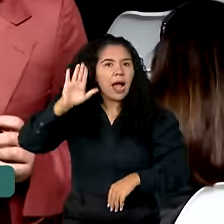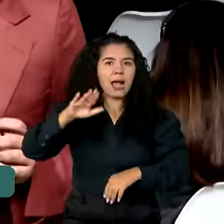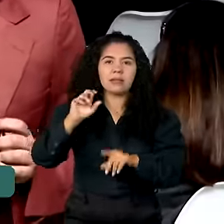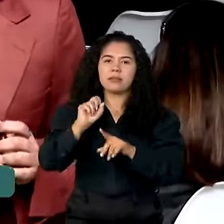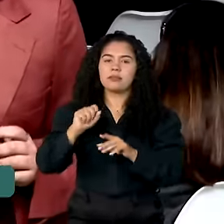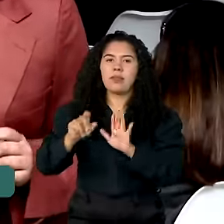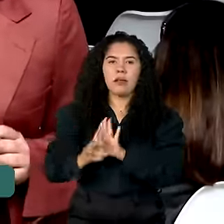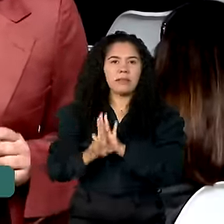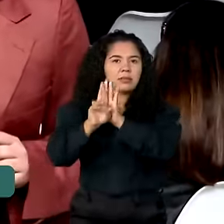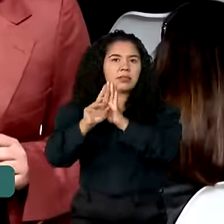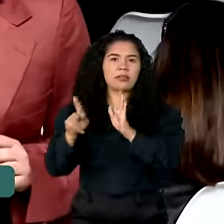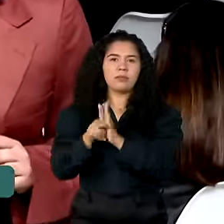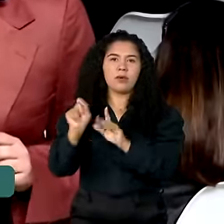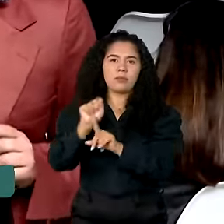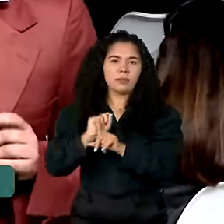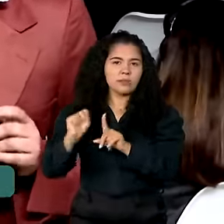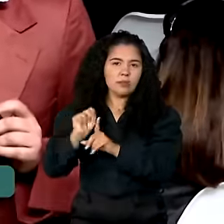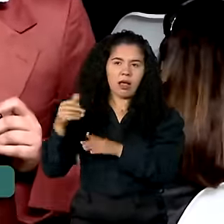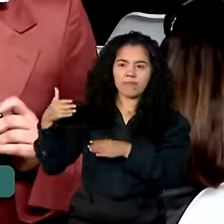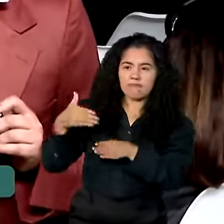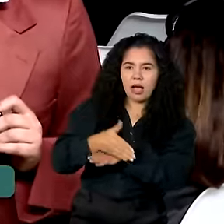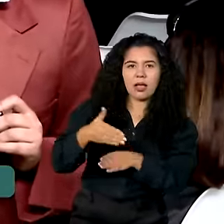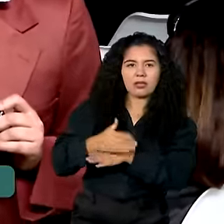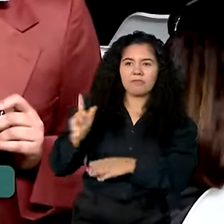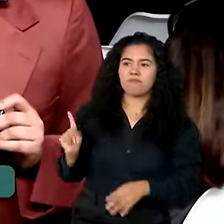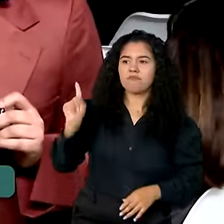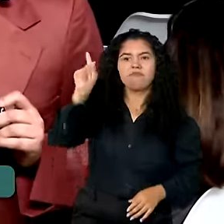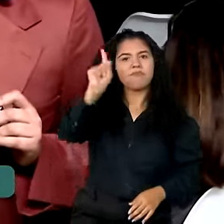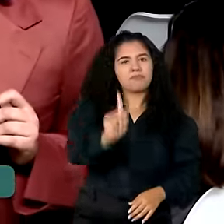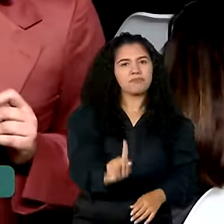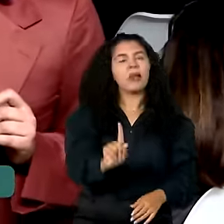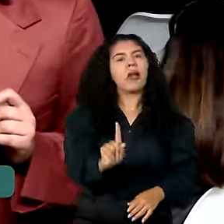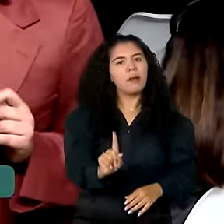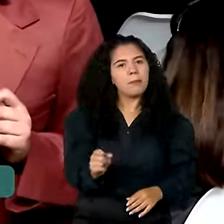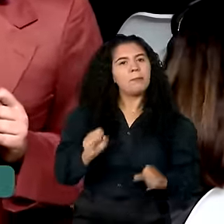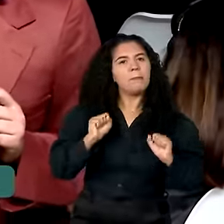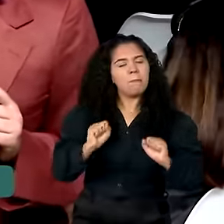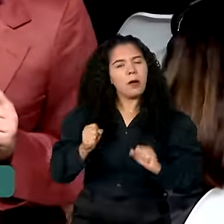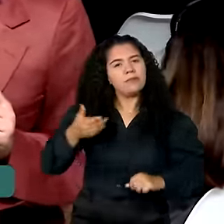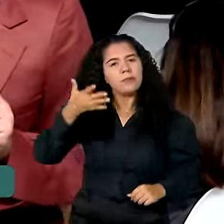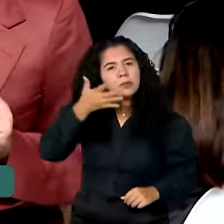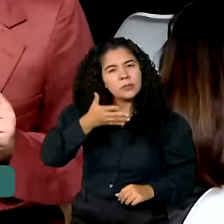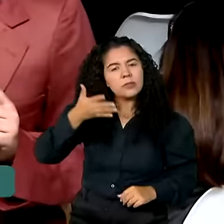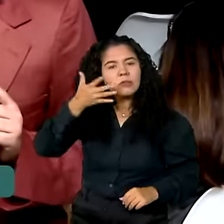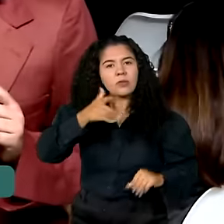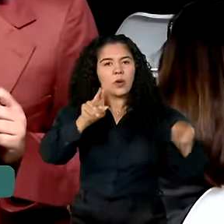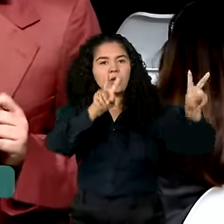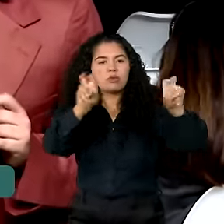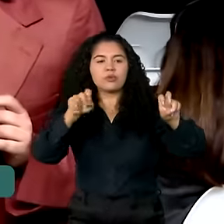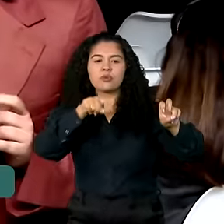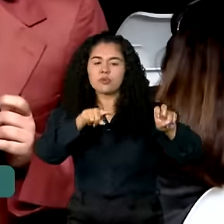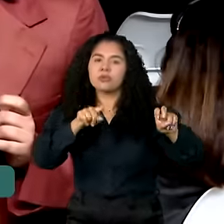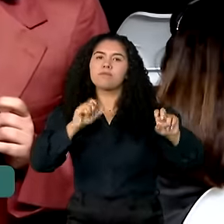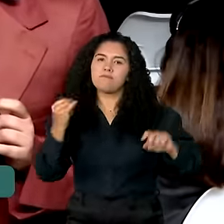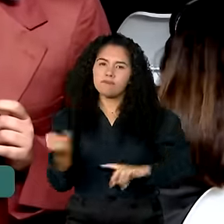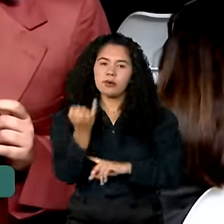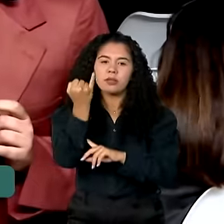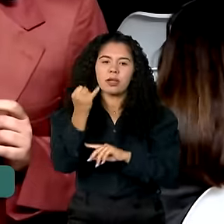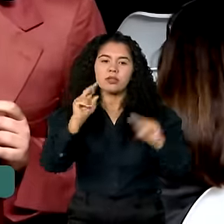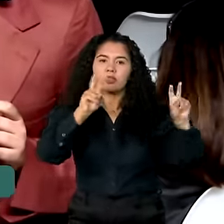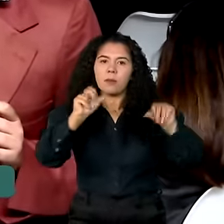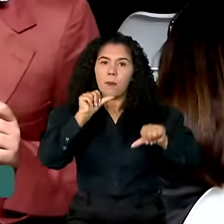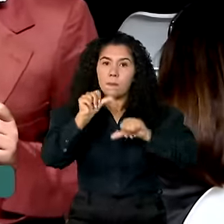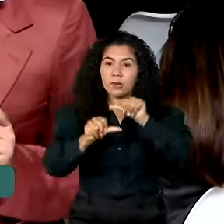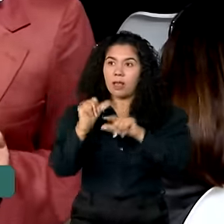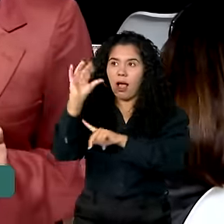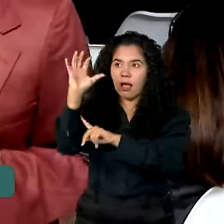mais brasileiros aí possam ter voz, né, nesse assunto tão importante que é o enfrentamento às mudanças